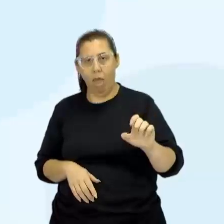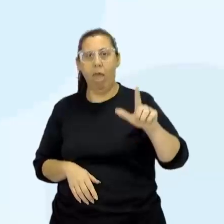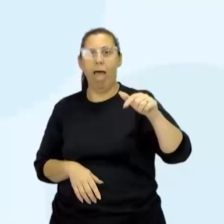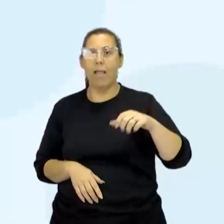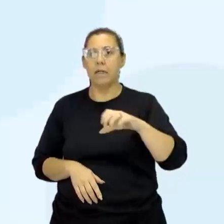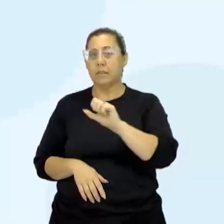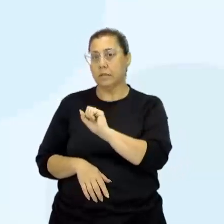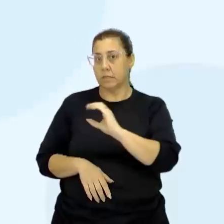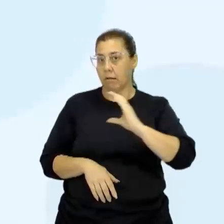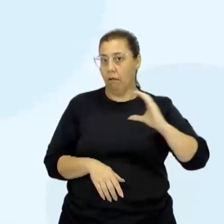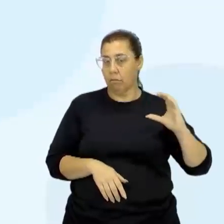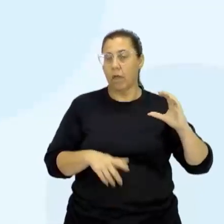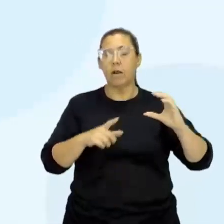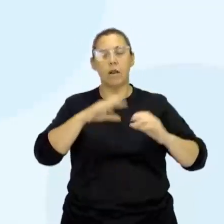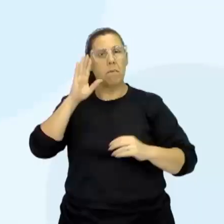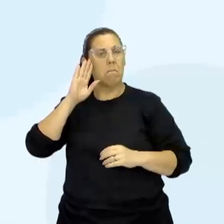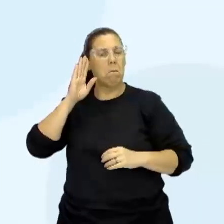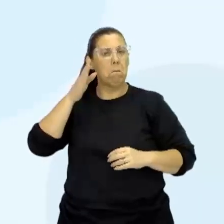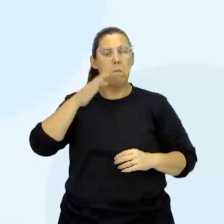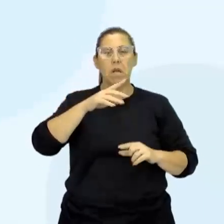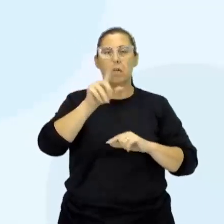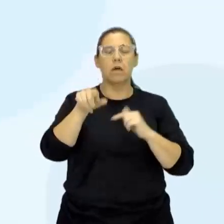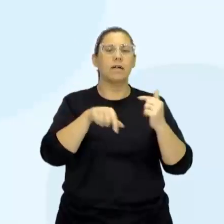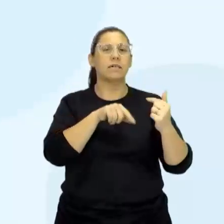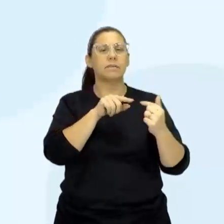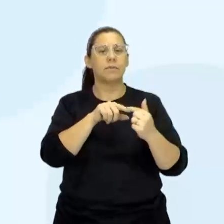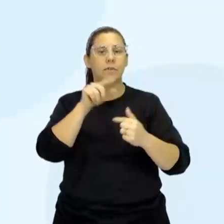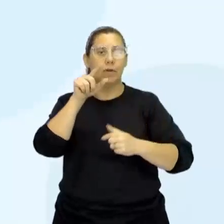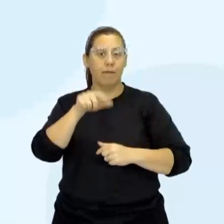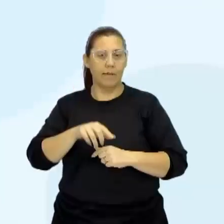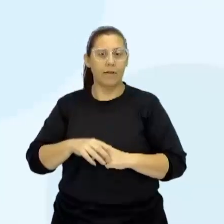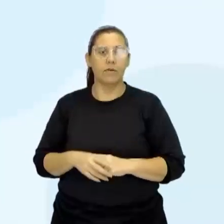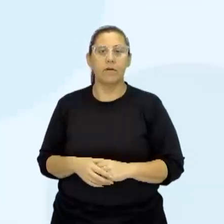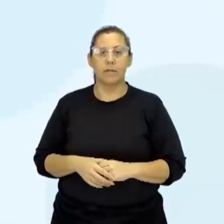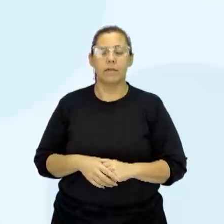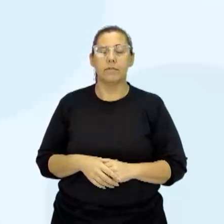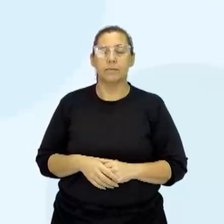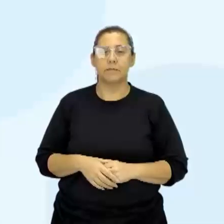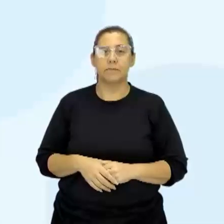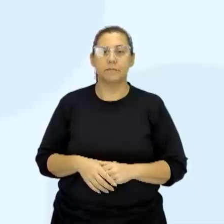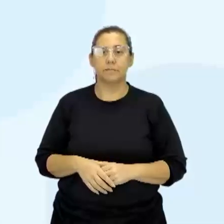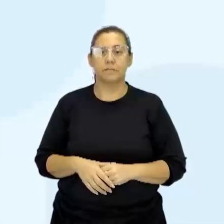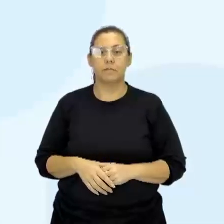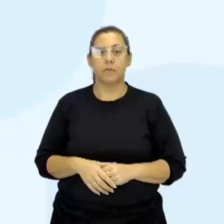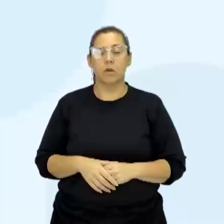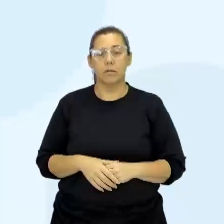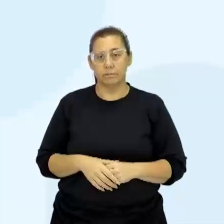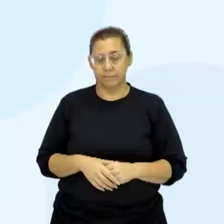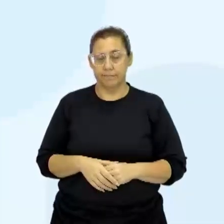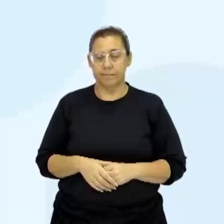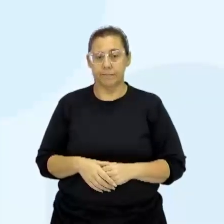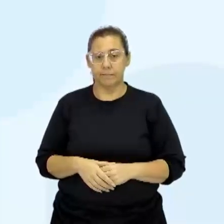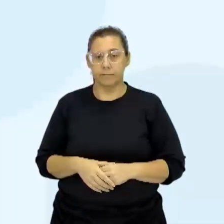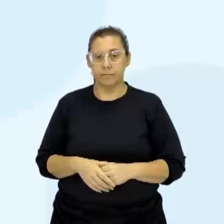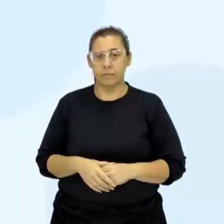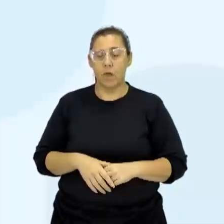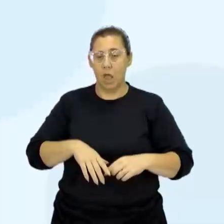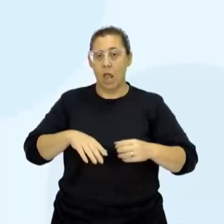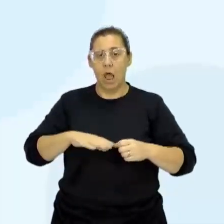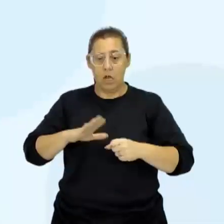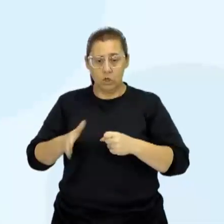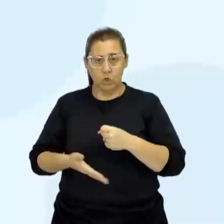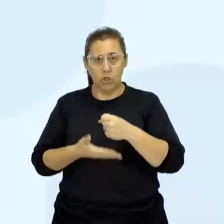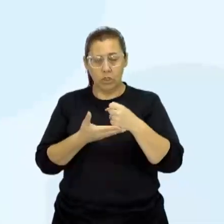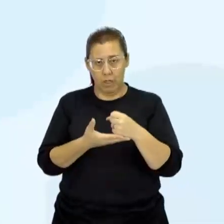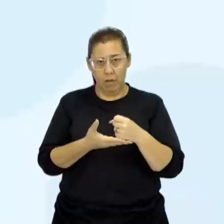extrativista, ela tem como principais objetivos, né, no caso a de Pirajubaé, a exploração autossustentável e